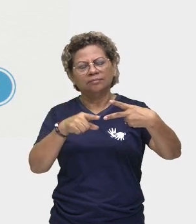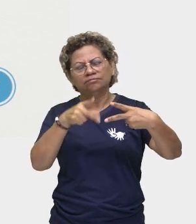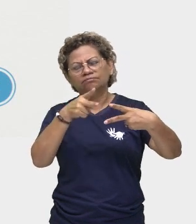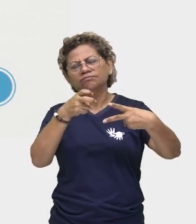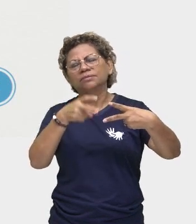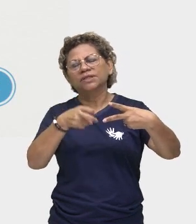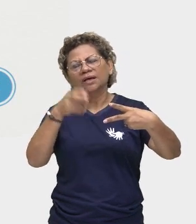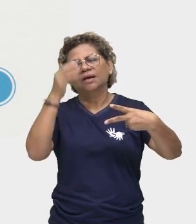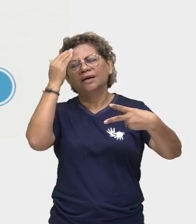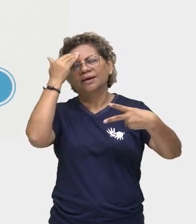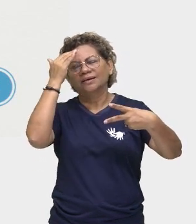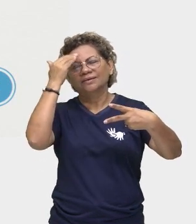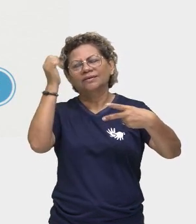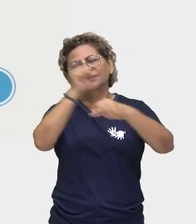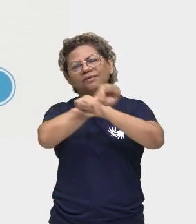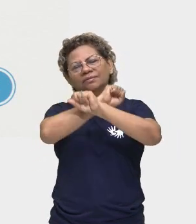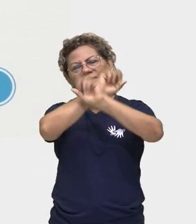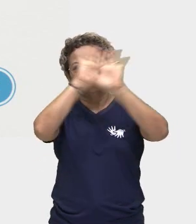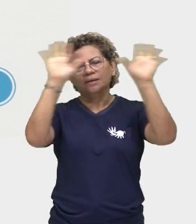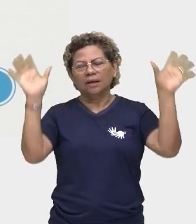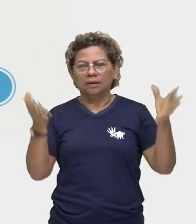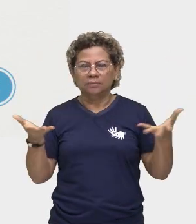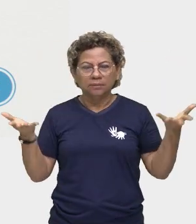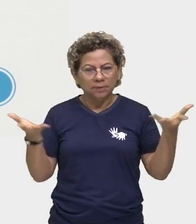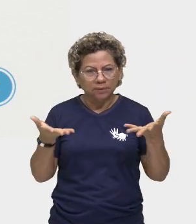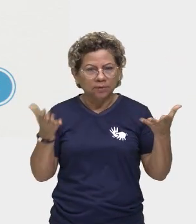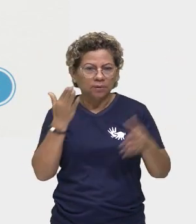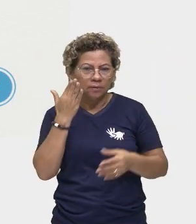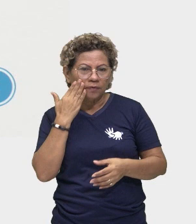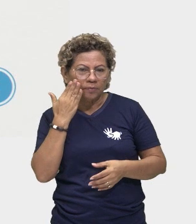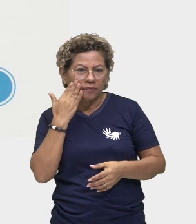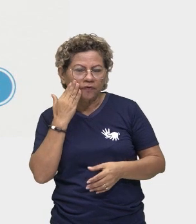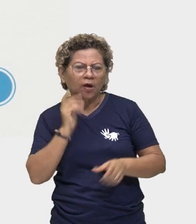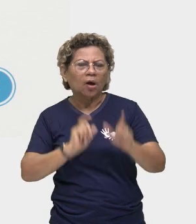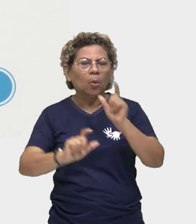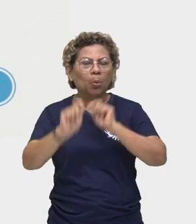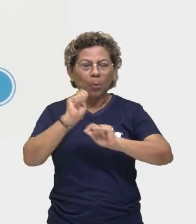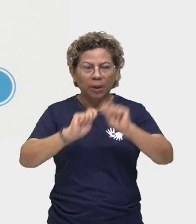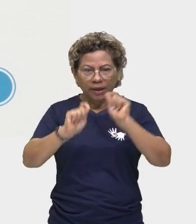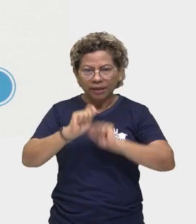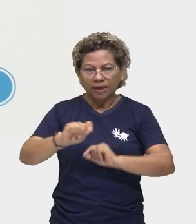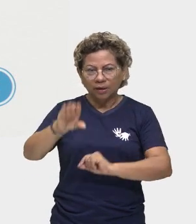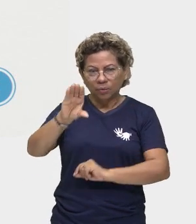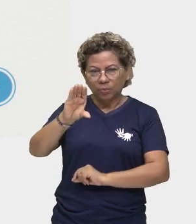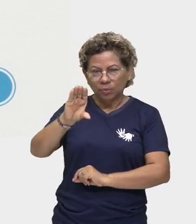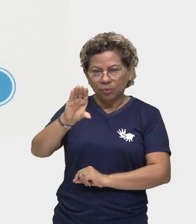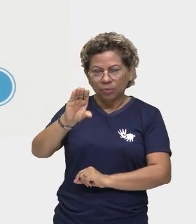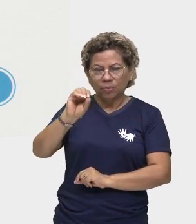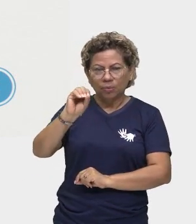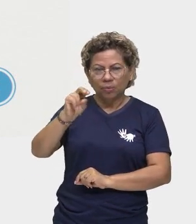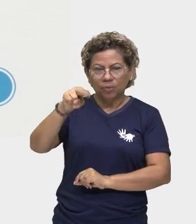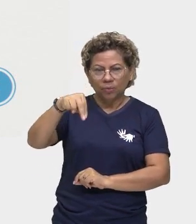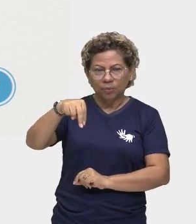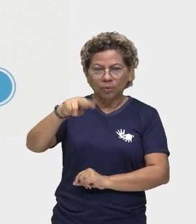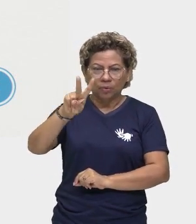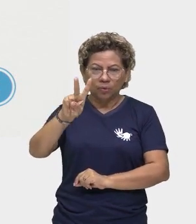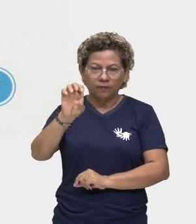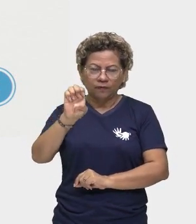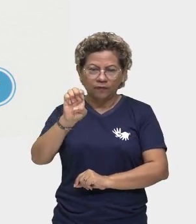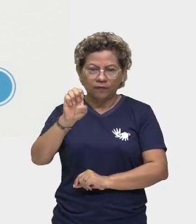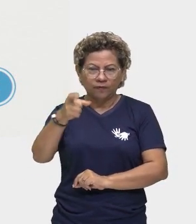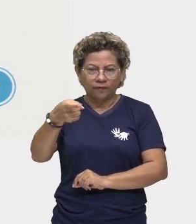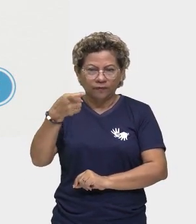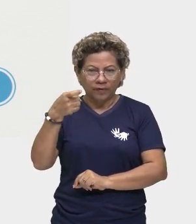vamos entender aqui a natureza, né, da estrutura de um polígono